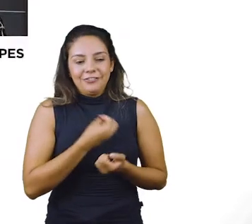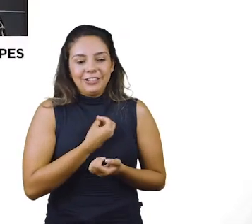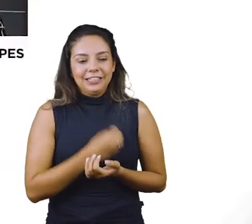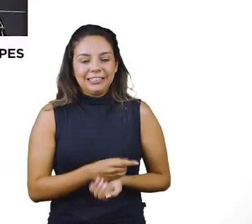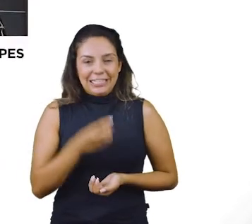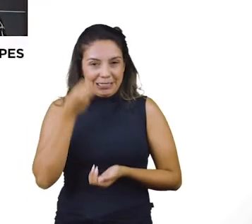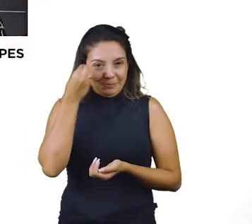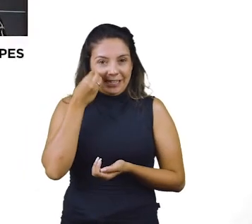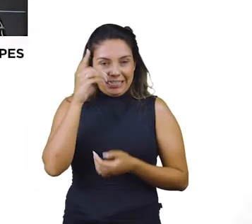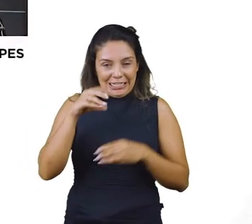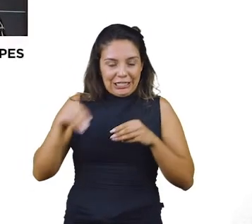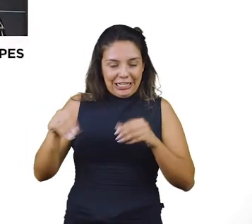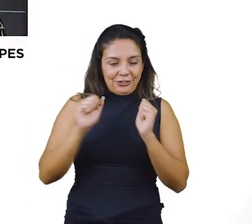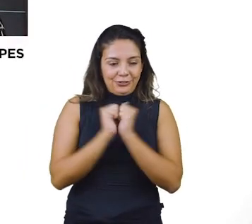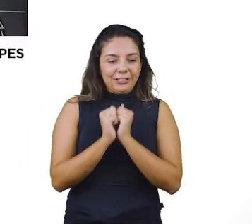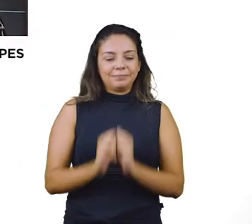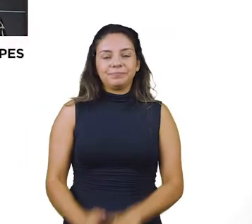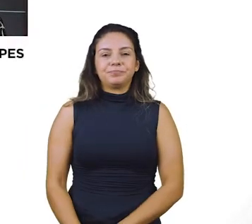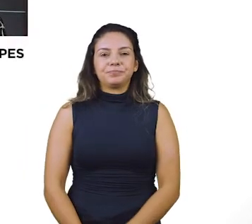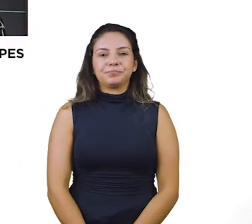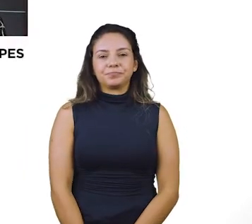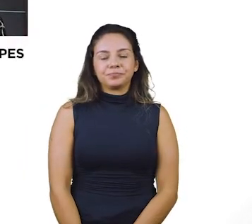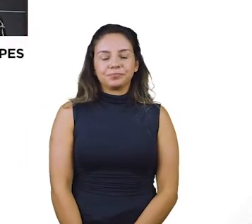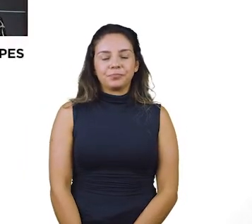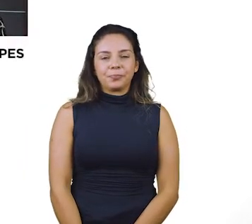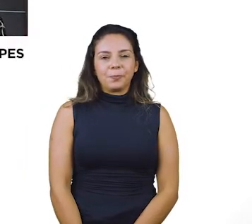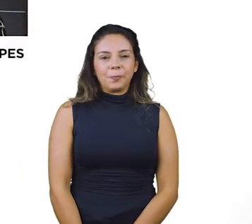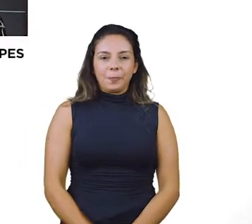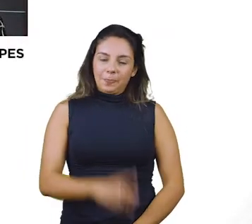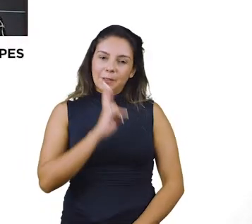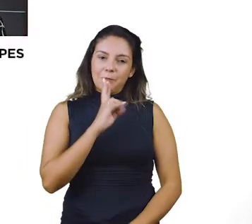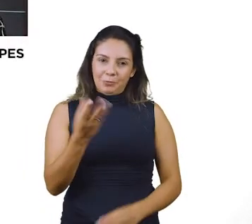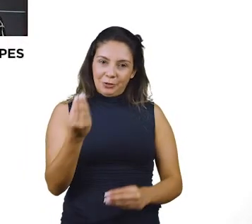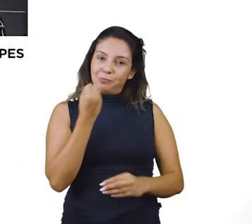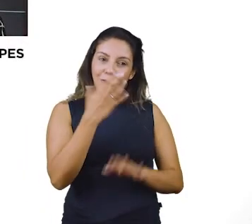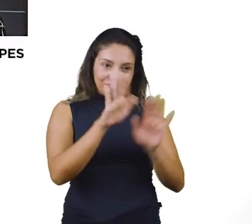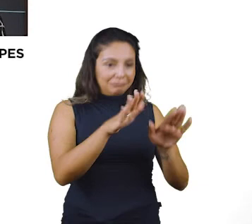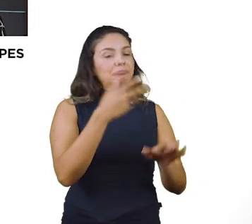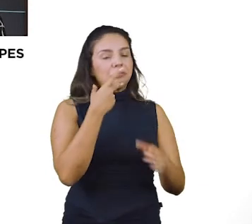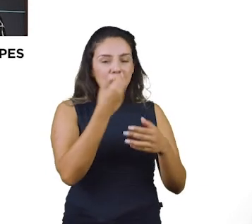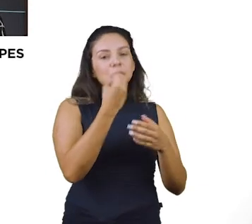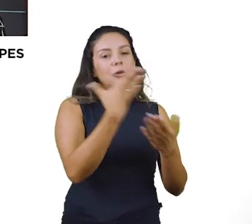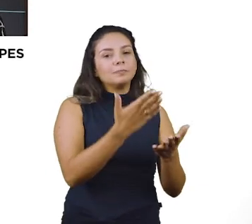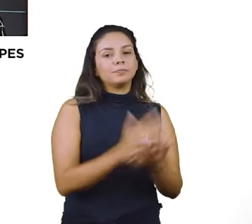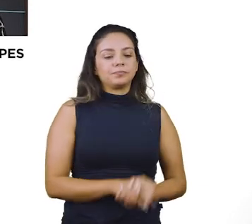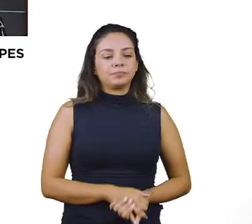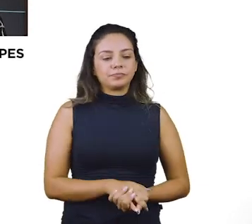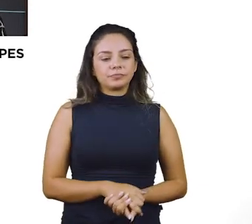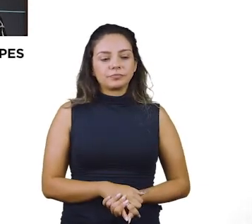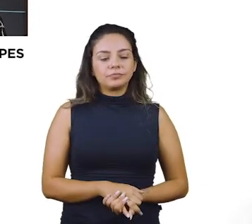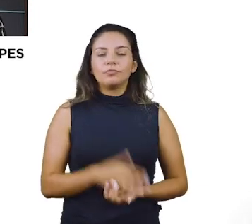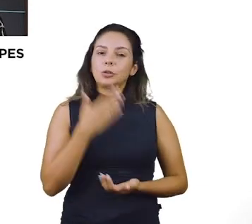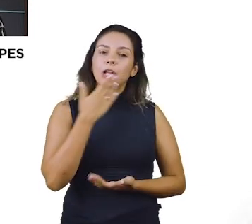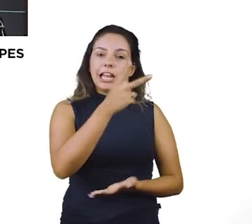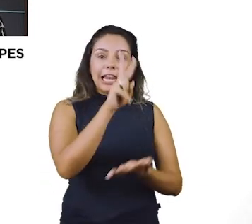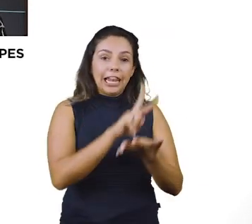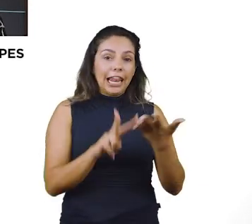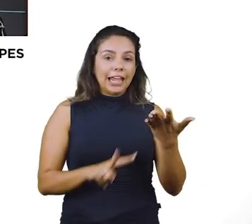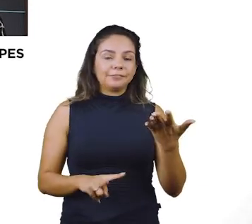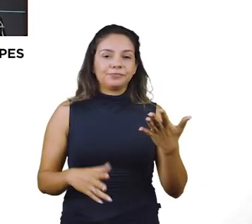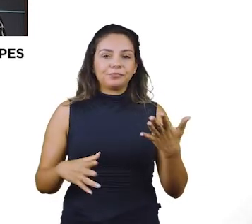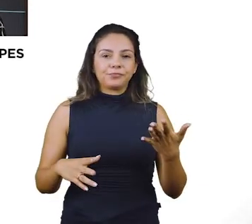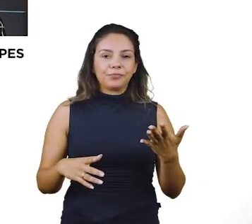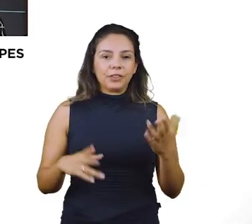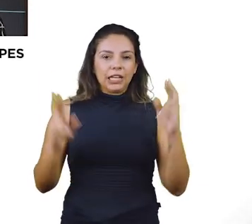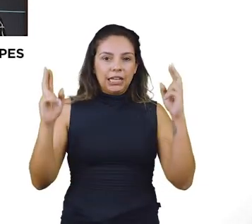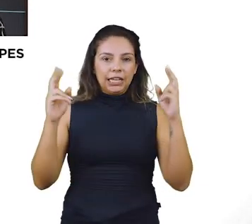essa experiência com a terra. Muito bom mesmo, não tem preço, né? Carlos, leva para a gente um trechinho do vestido, antes